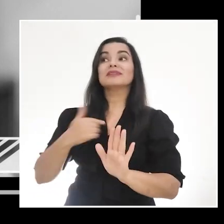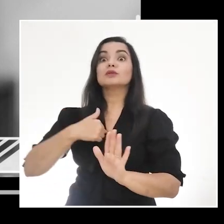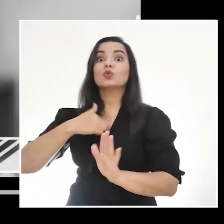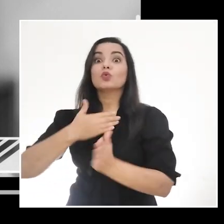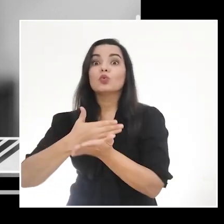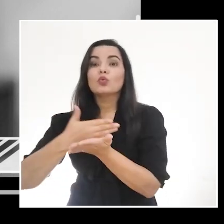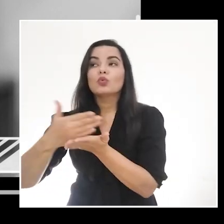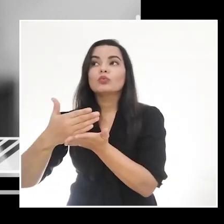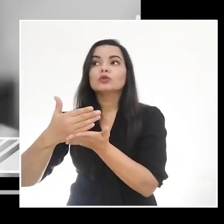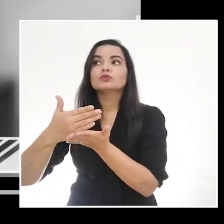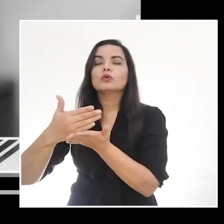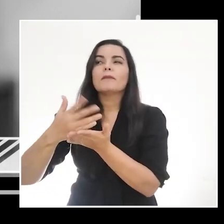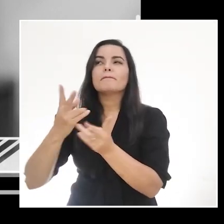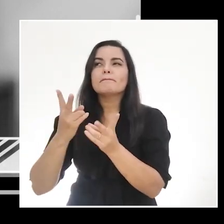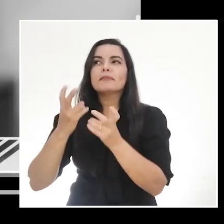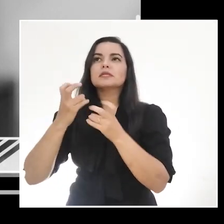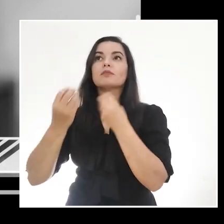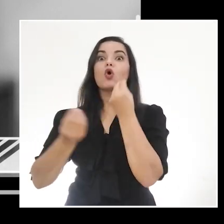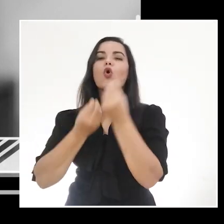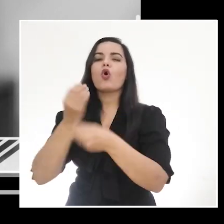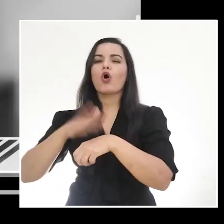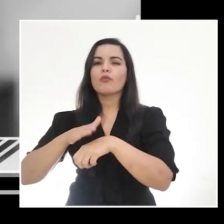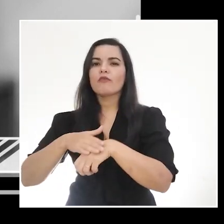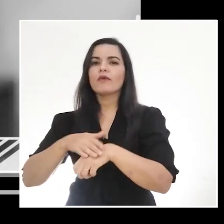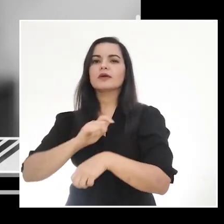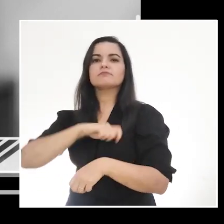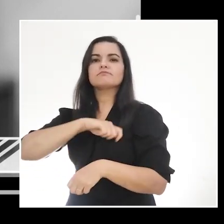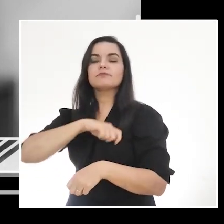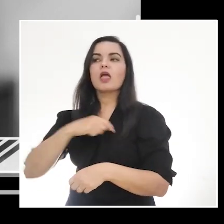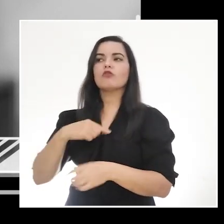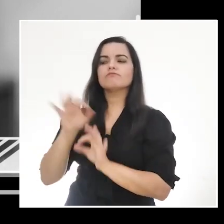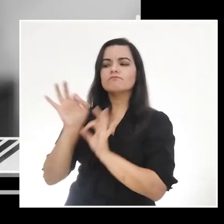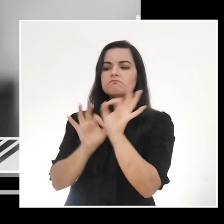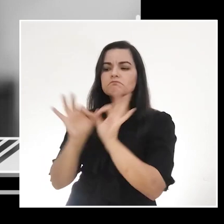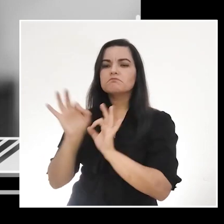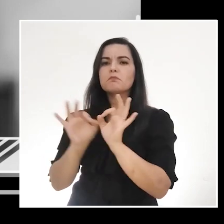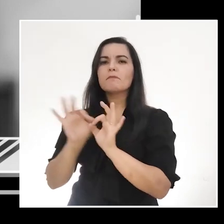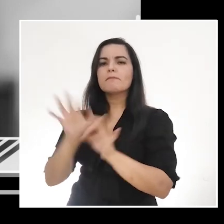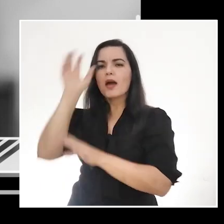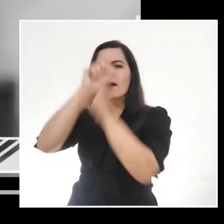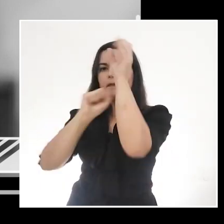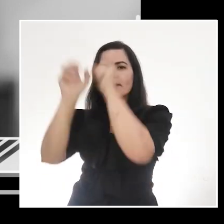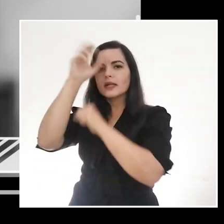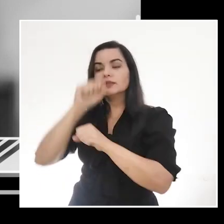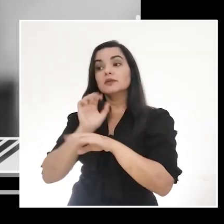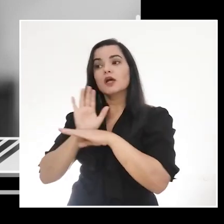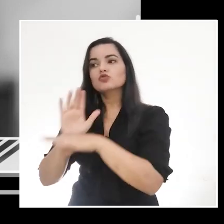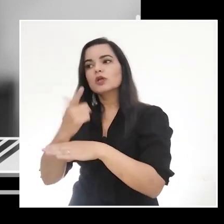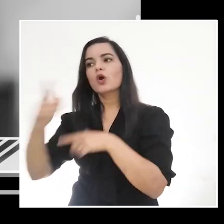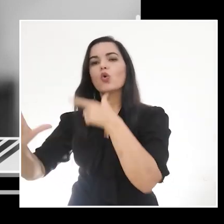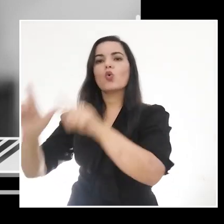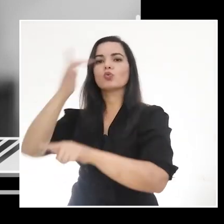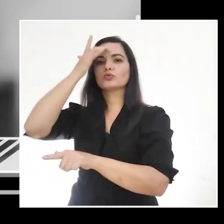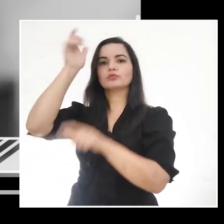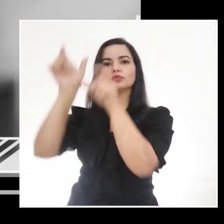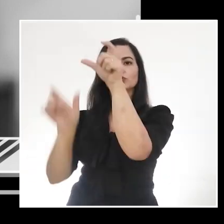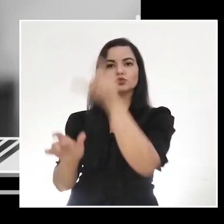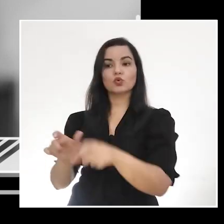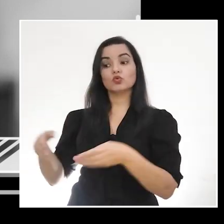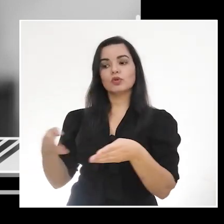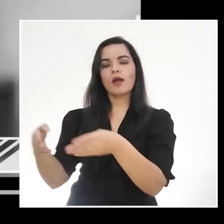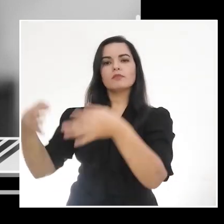essa pessoa na minha vida, na minha história, eu pude começar a ser mais intencional e